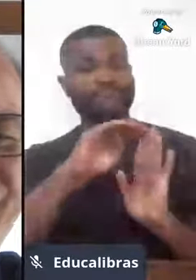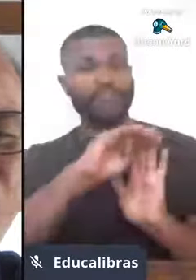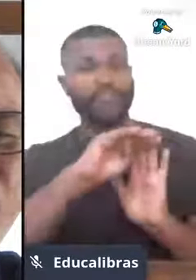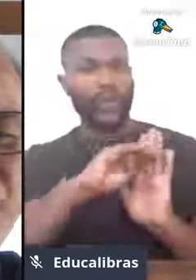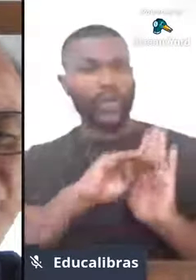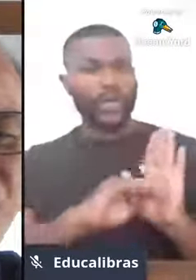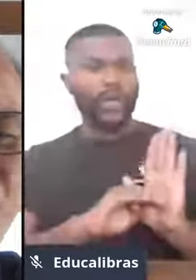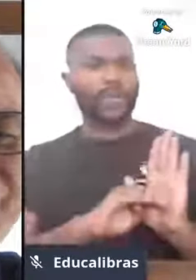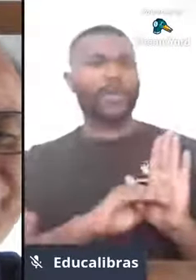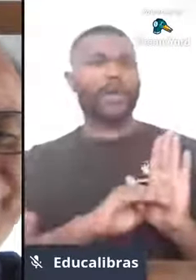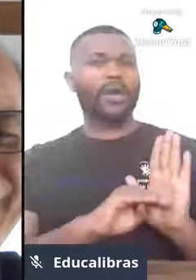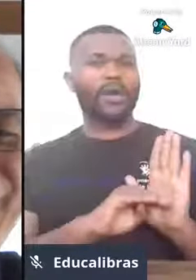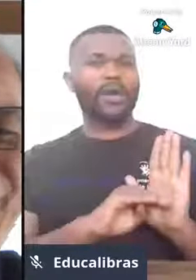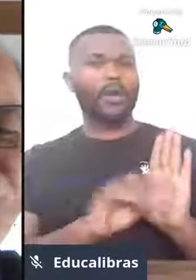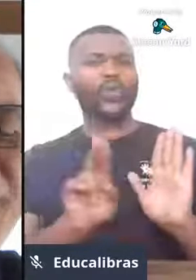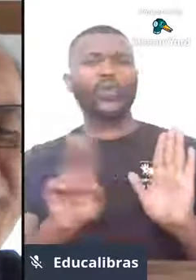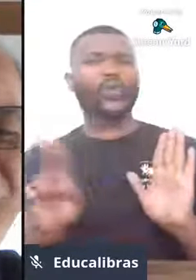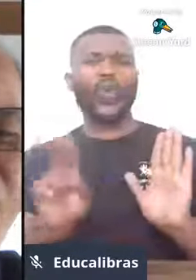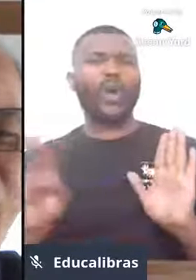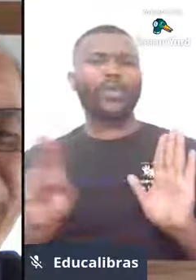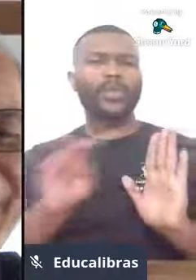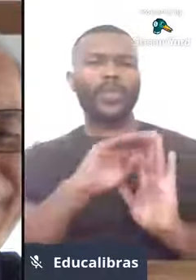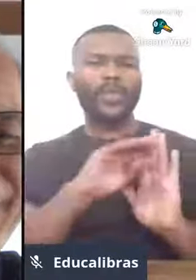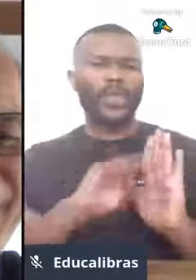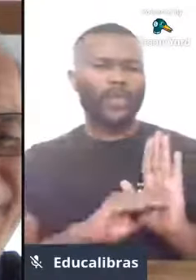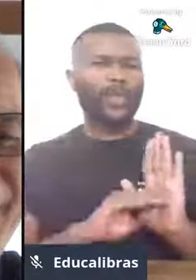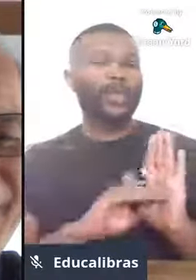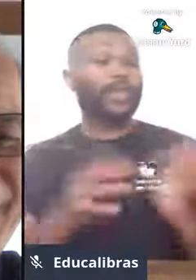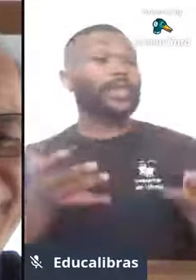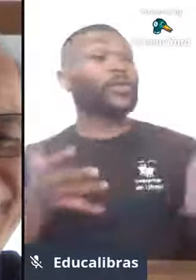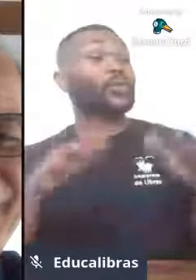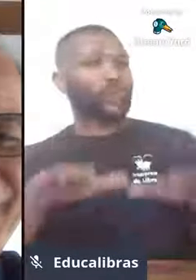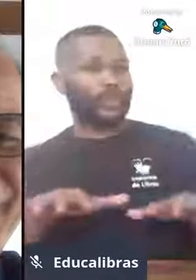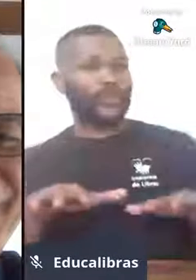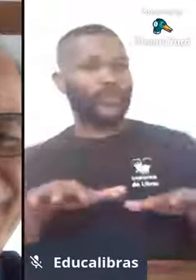qual o nome do programa mesmo? Inclusivo.